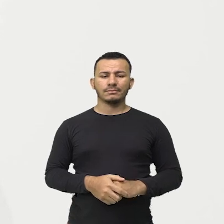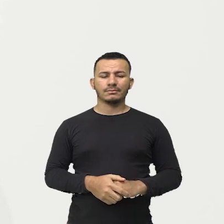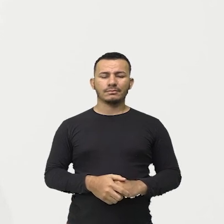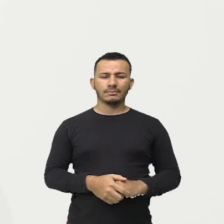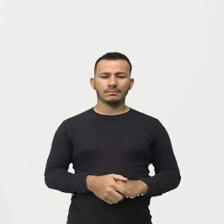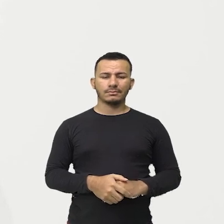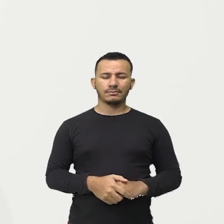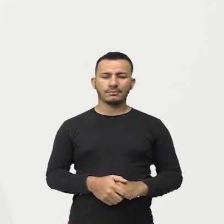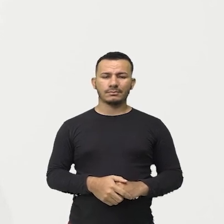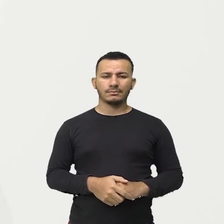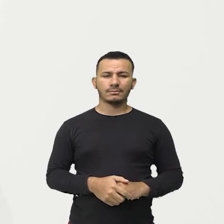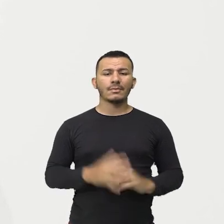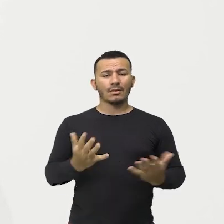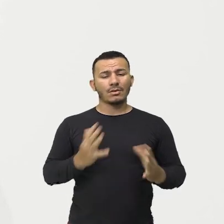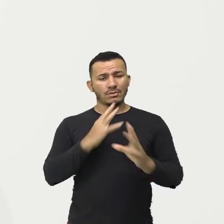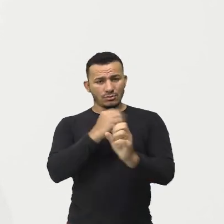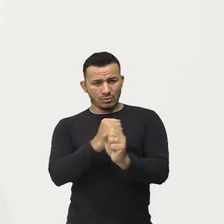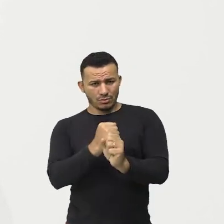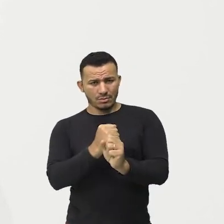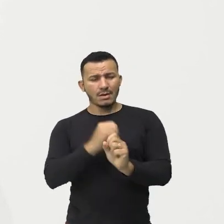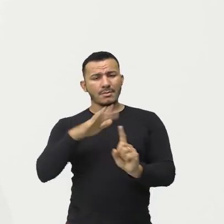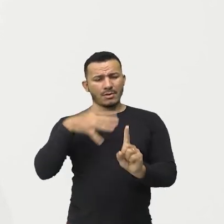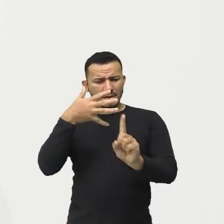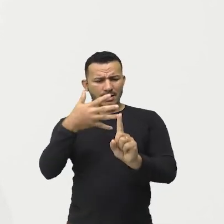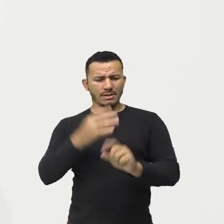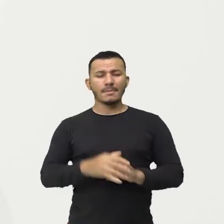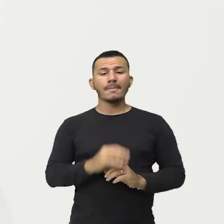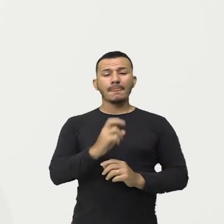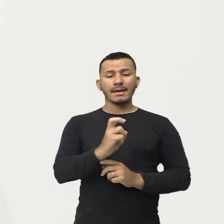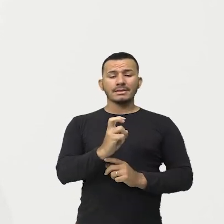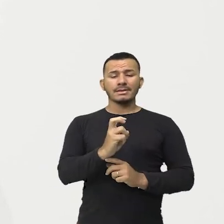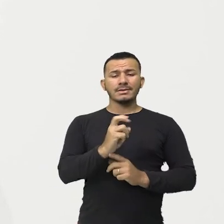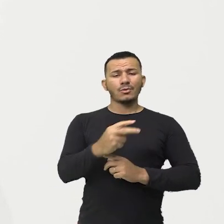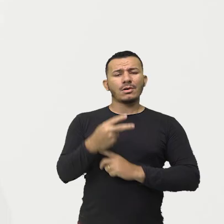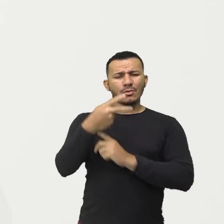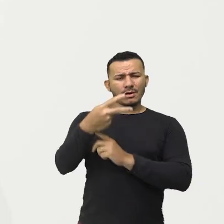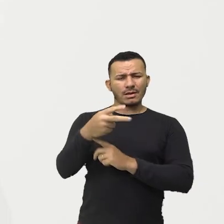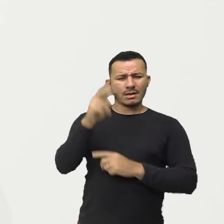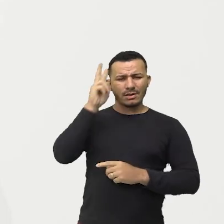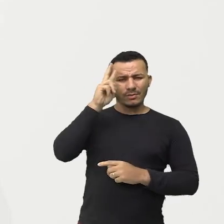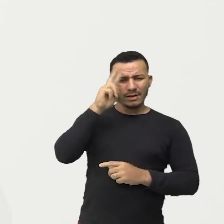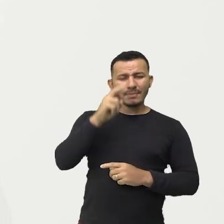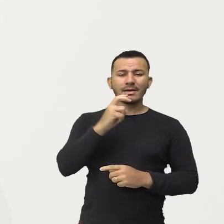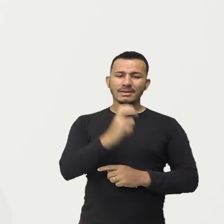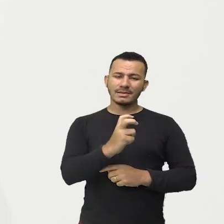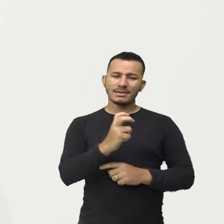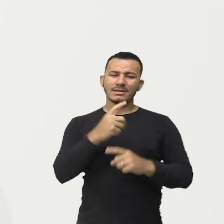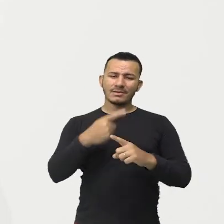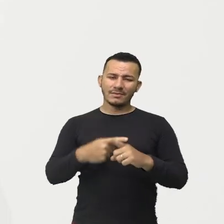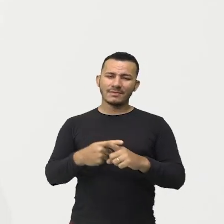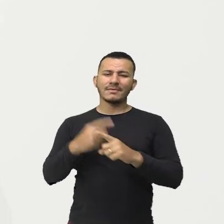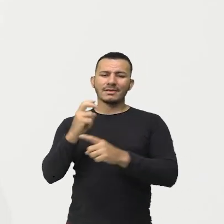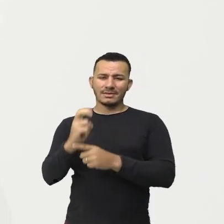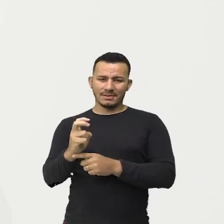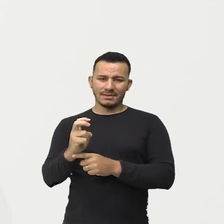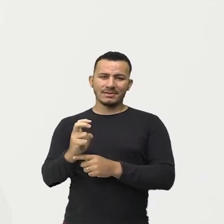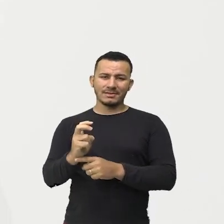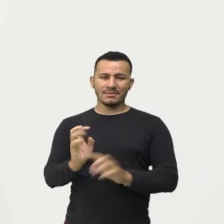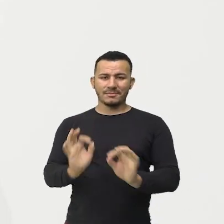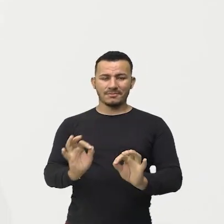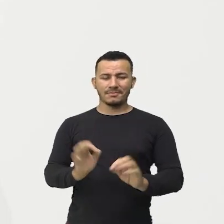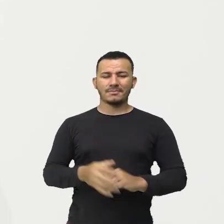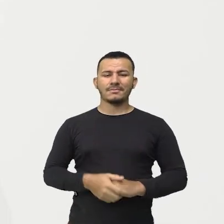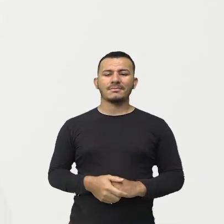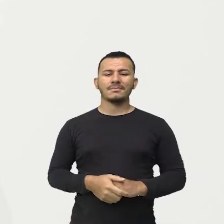E vamos resolver a potenciação. 5 ao quadrado. Só para lembrar, 5 ao quadrado é a mesma coisa que você fazer 5